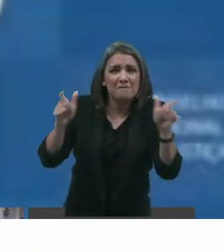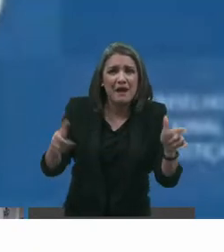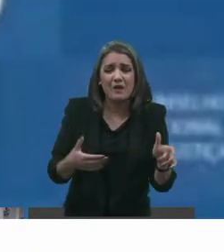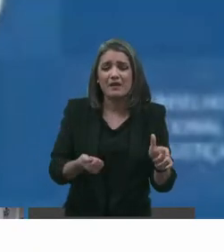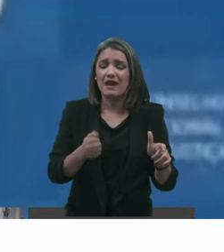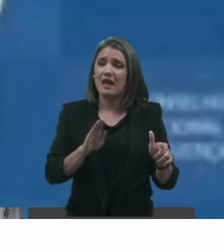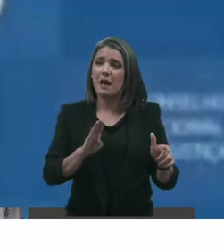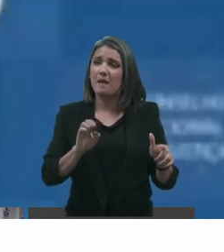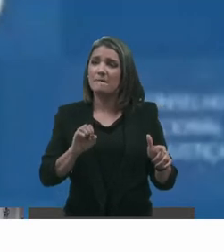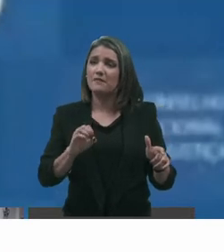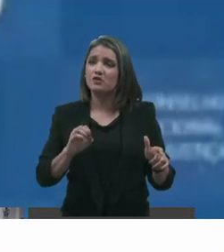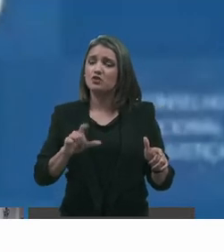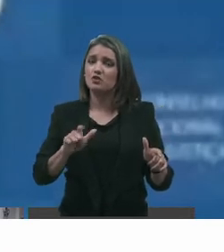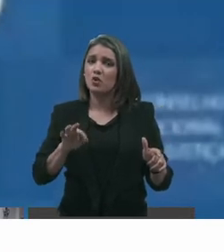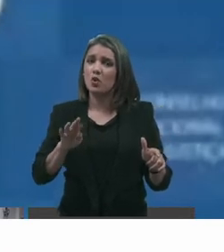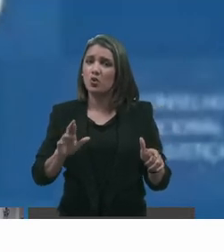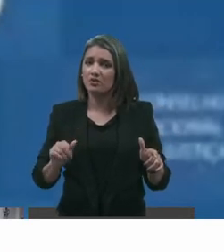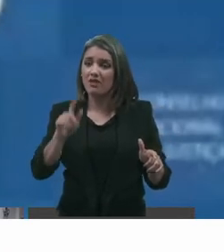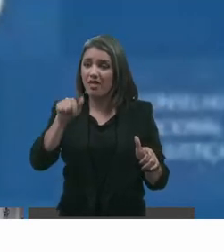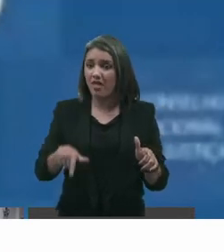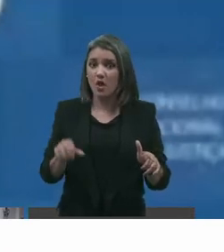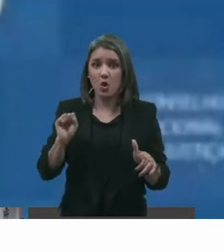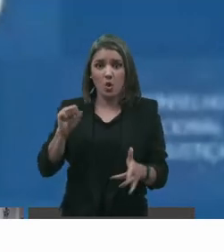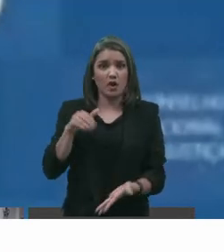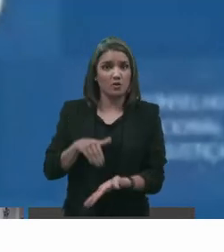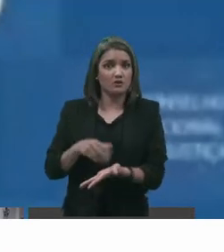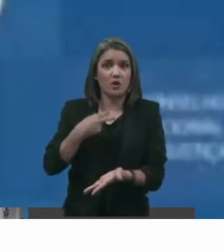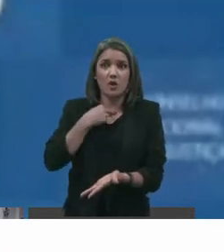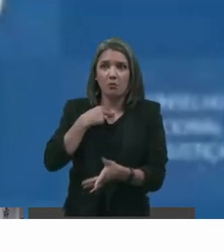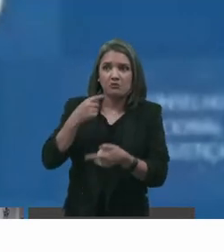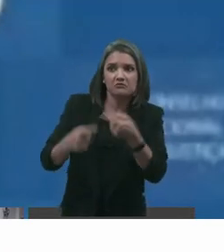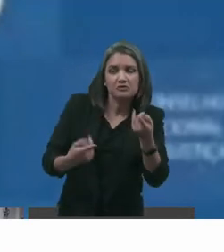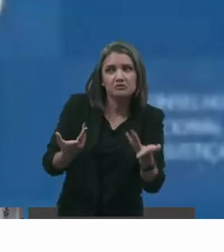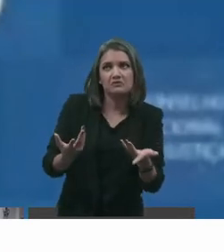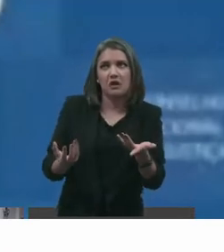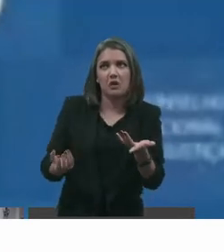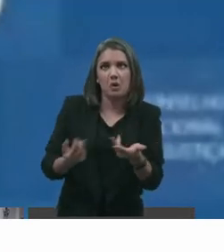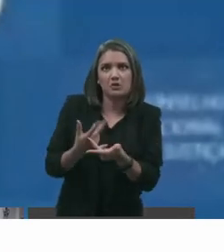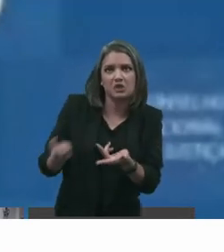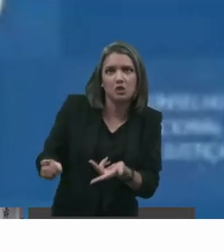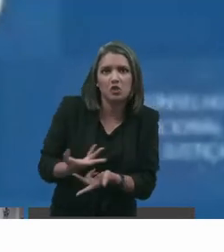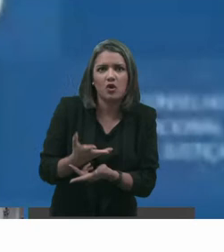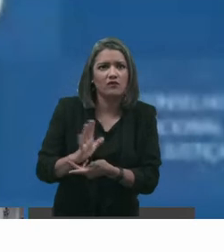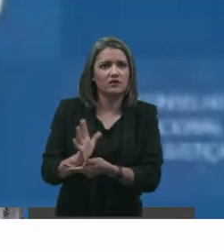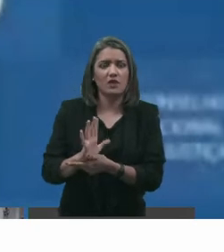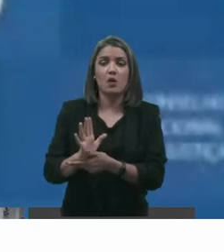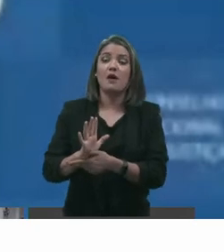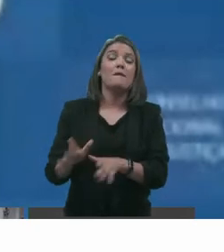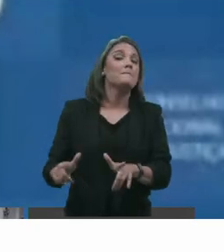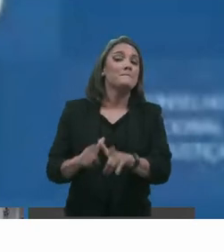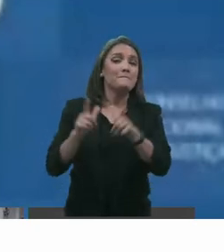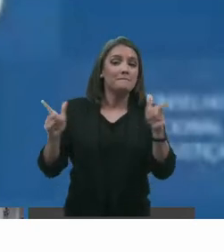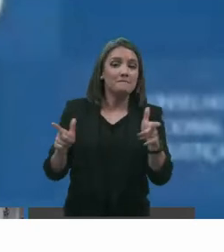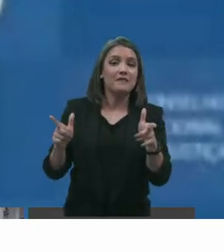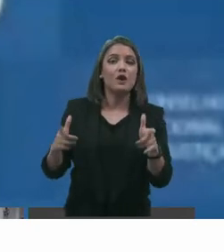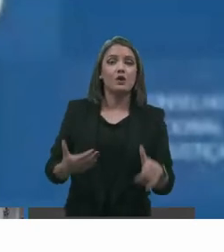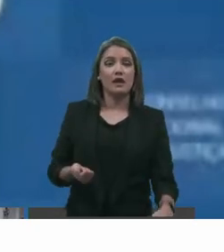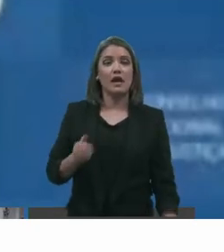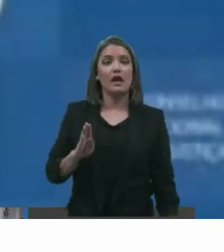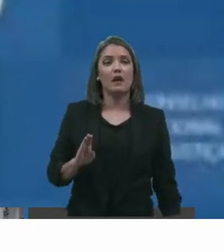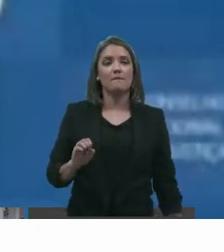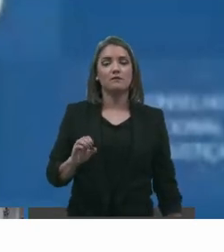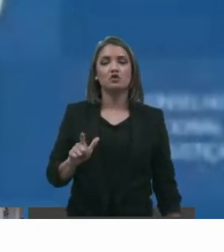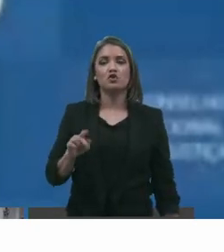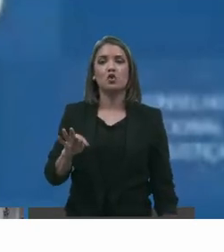absoluta não comporta discussão, inovação ou qualquer interpretação. A maioria absoluta é constituída pelo primeiro